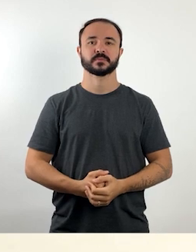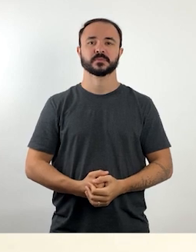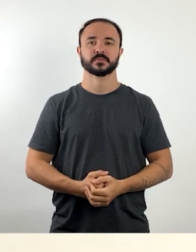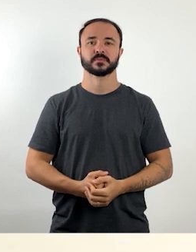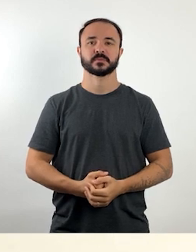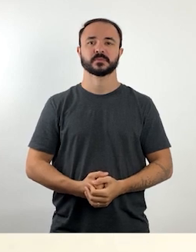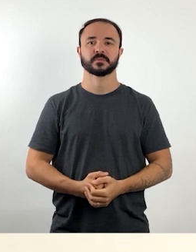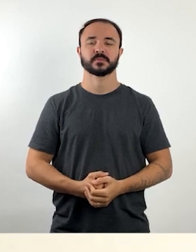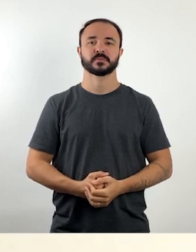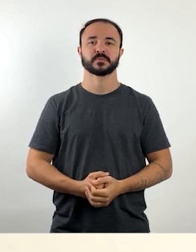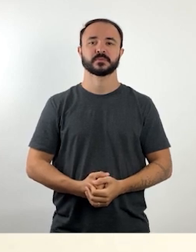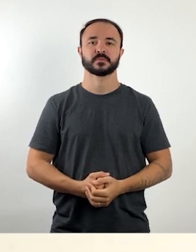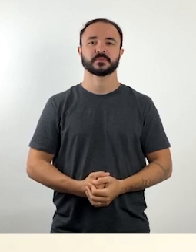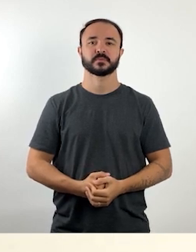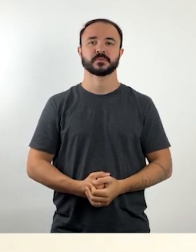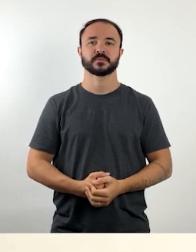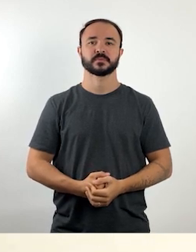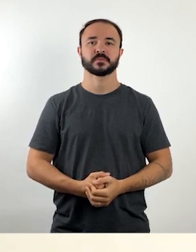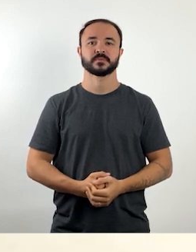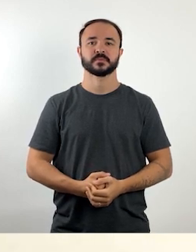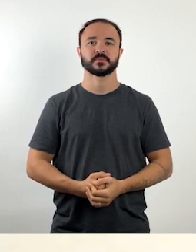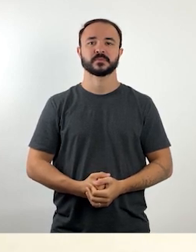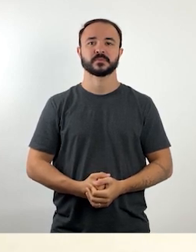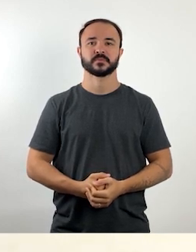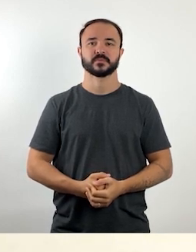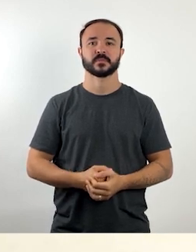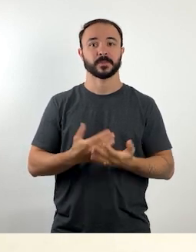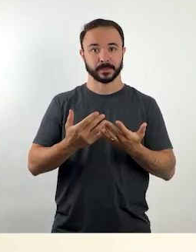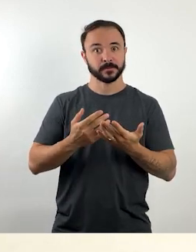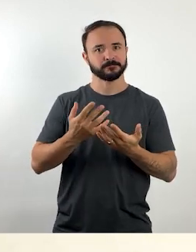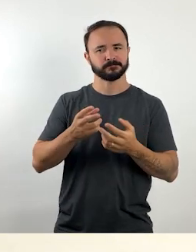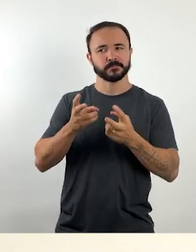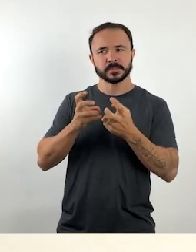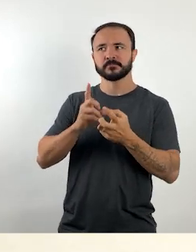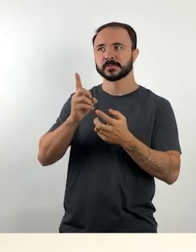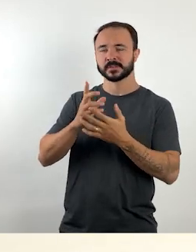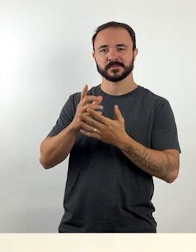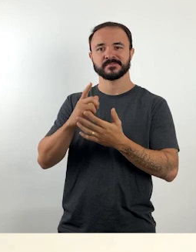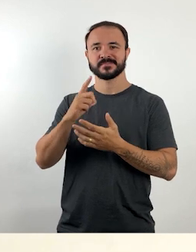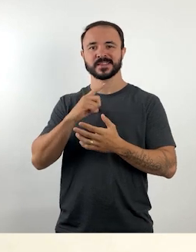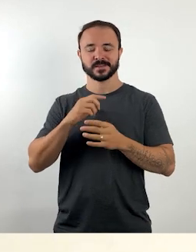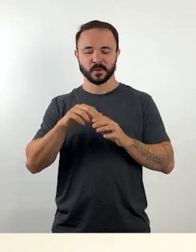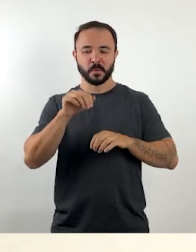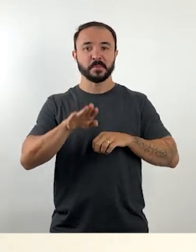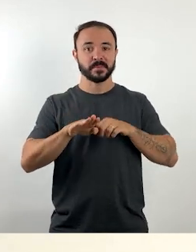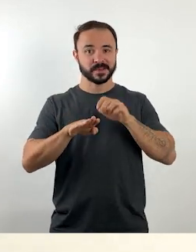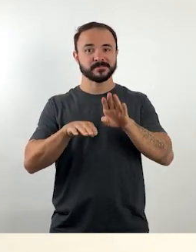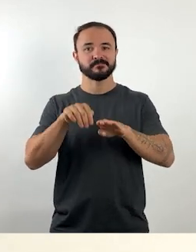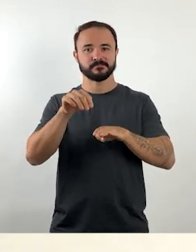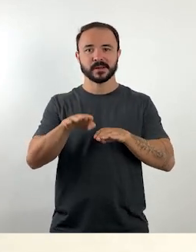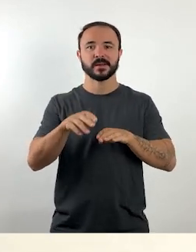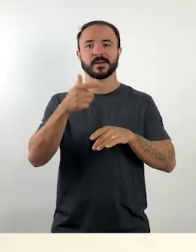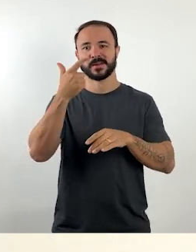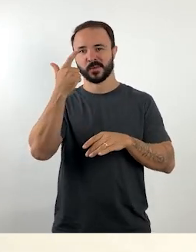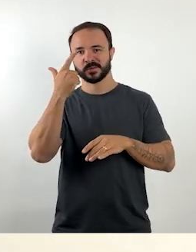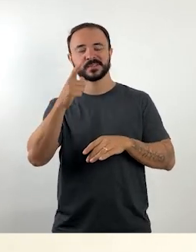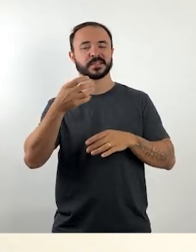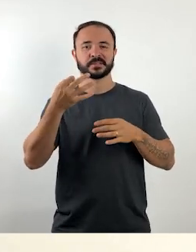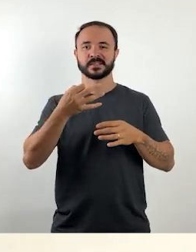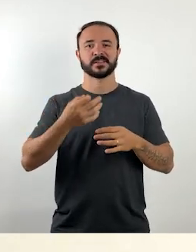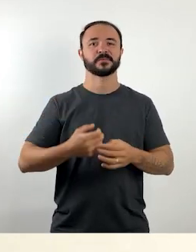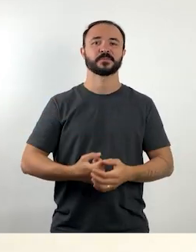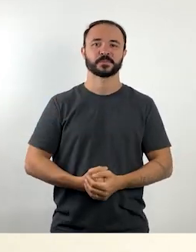E um L aqui. Dessa forma, eu tenho os pezinhos aqui do meu robô. Tá?